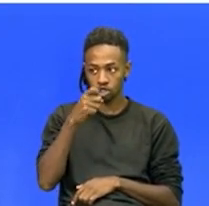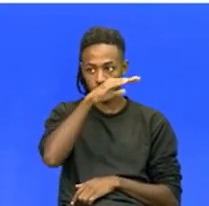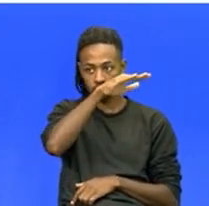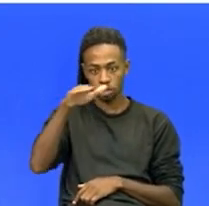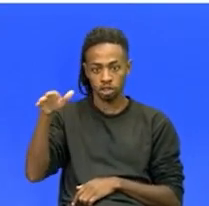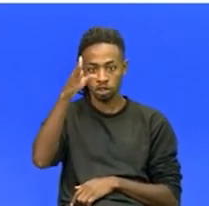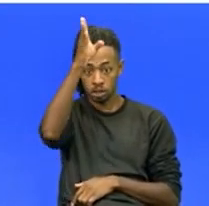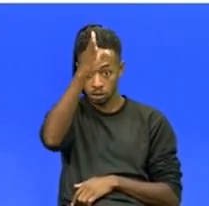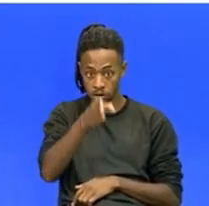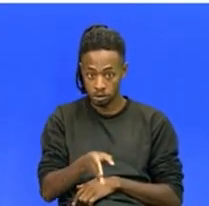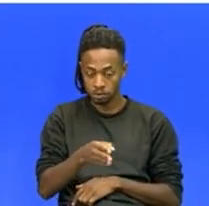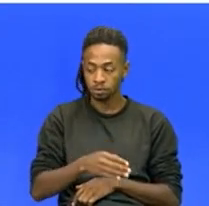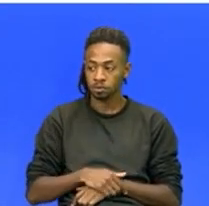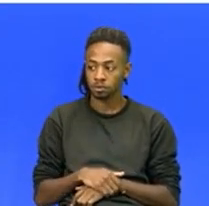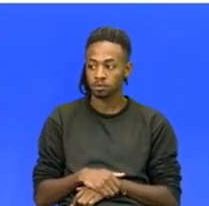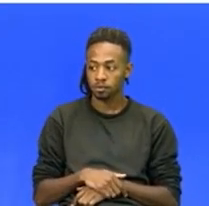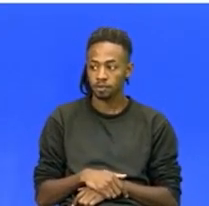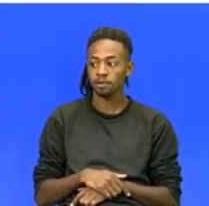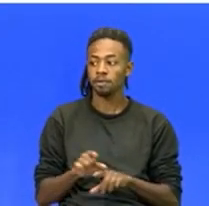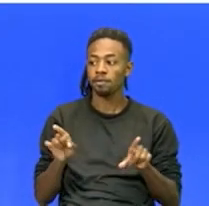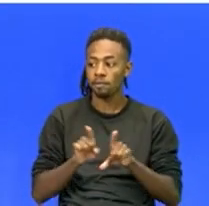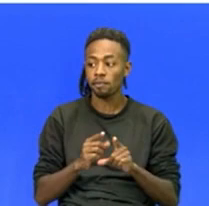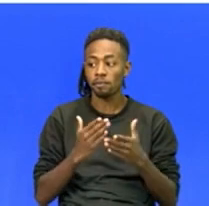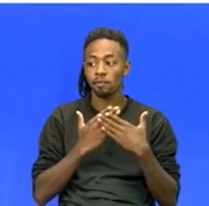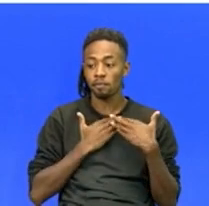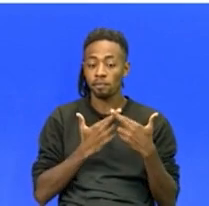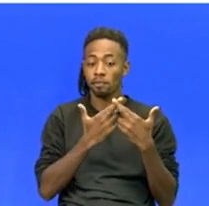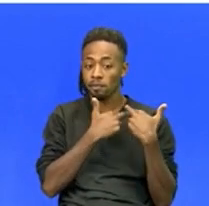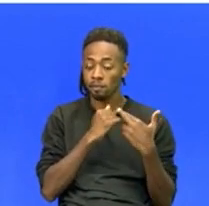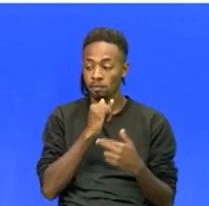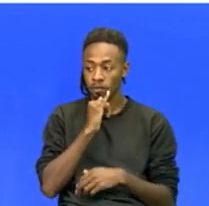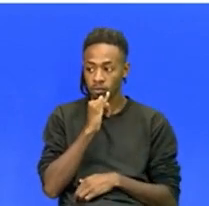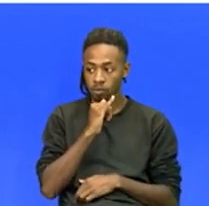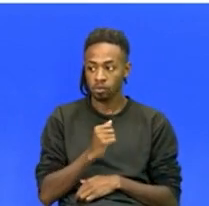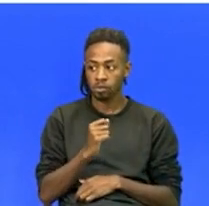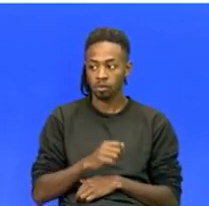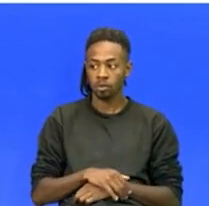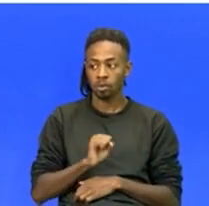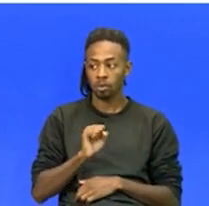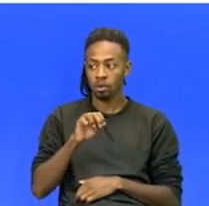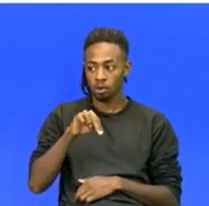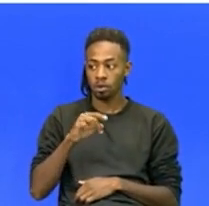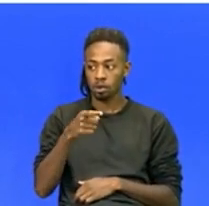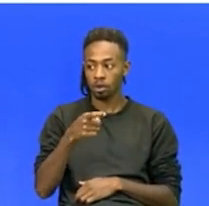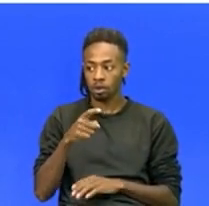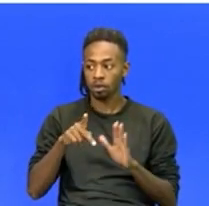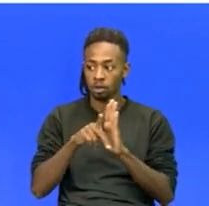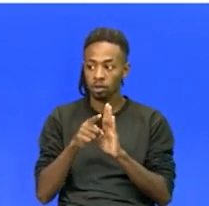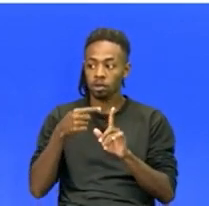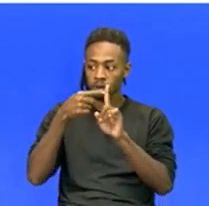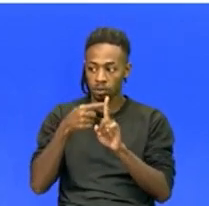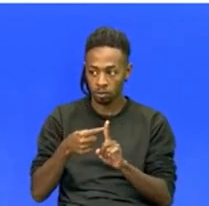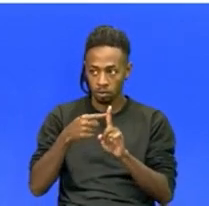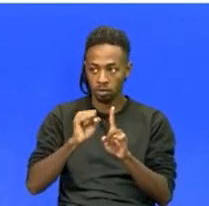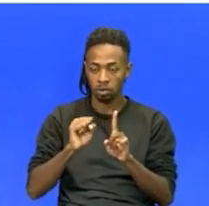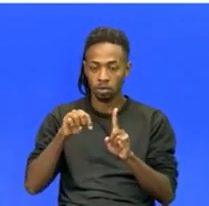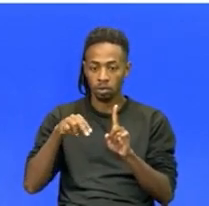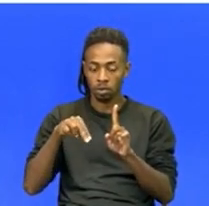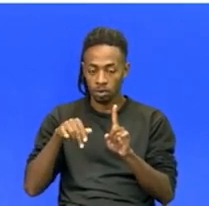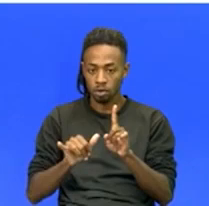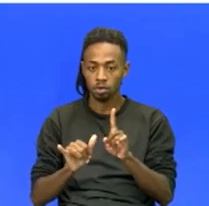o ponto de máximo dessa nossa função aqui, seno de x mais seno de y. Então, isso aqui é um